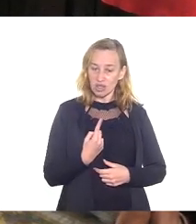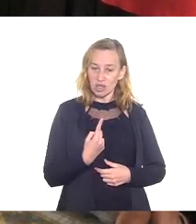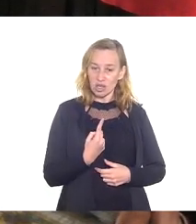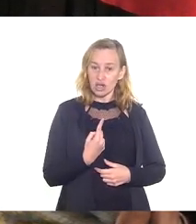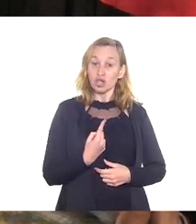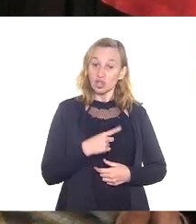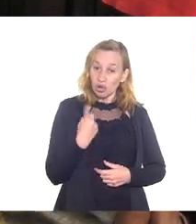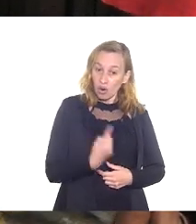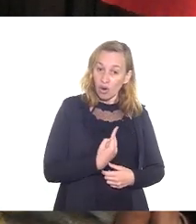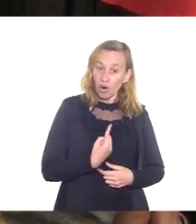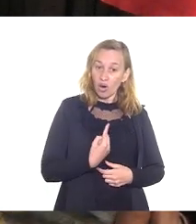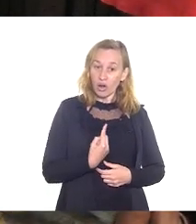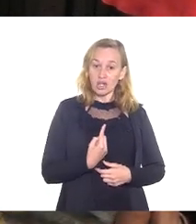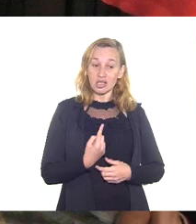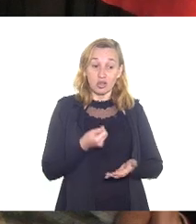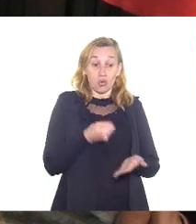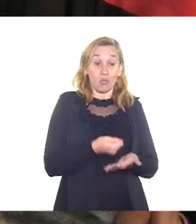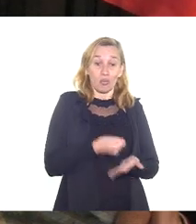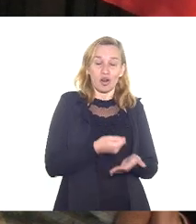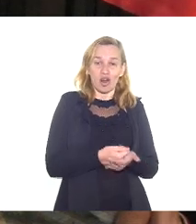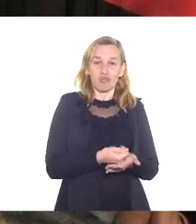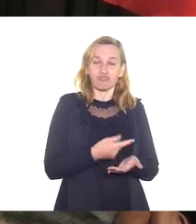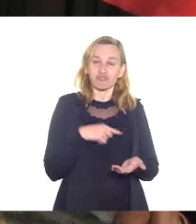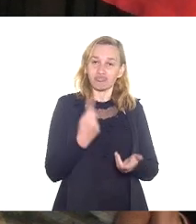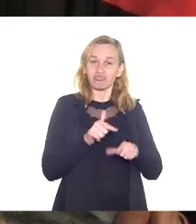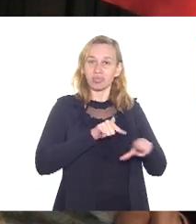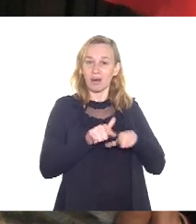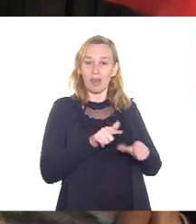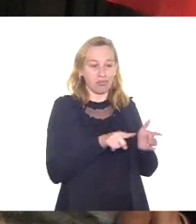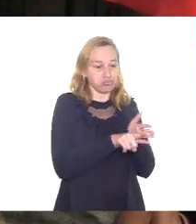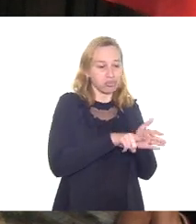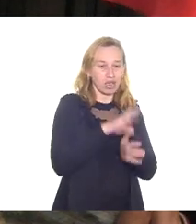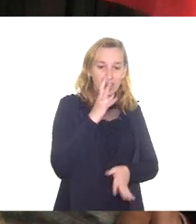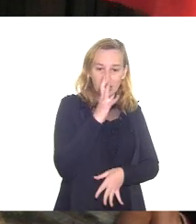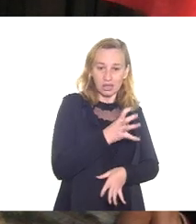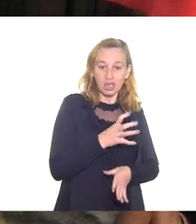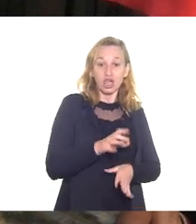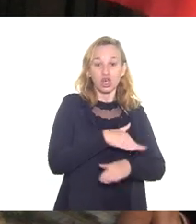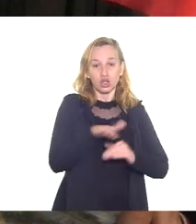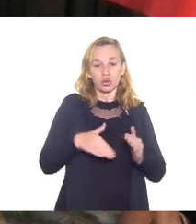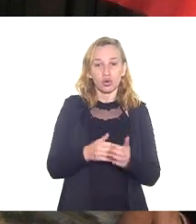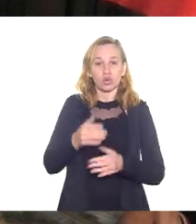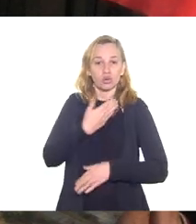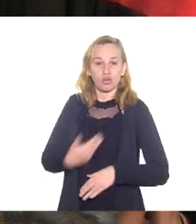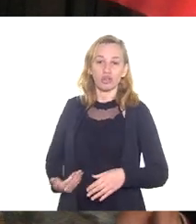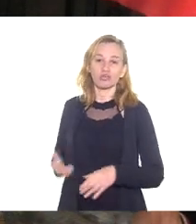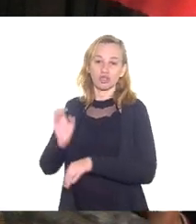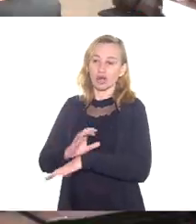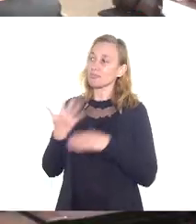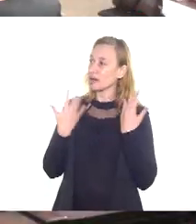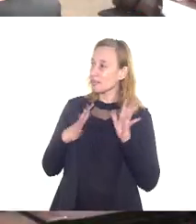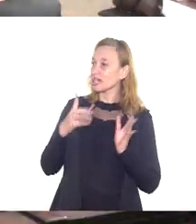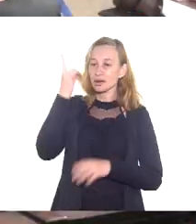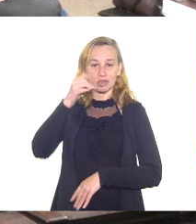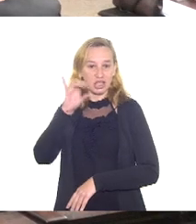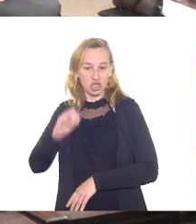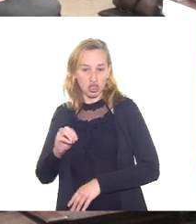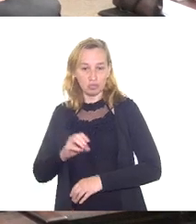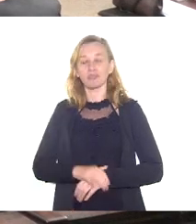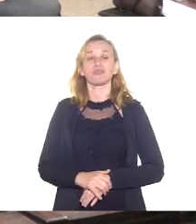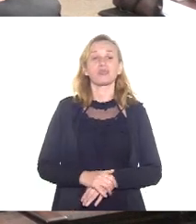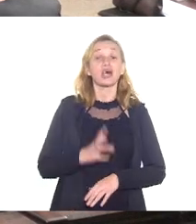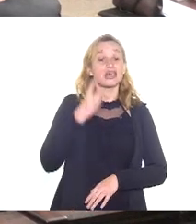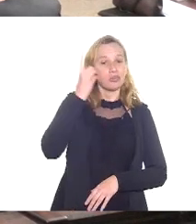que fiscalizam, que cobram e que denunciam. E é o que eu venho fazendo em todo o governo do Estado. Parabéns, deputado Marcelo do Sodino. Deputado